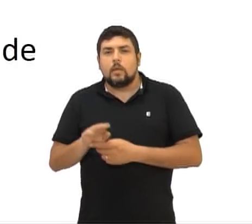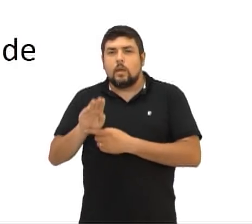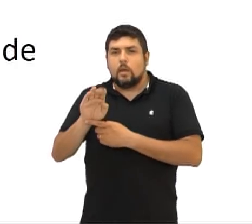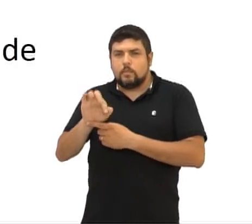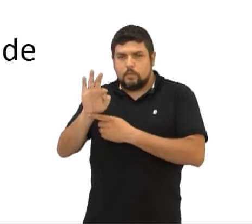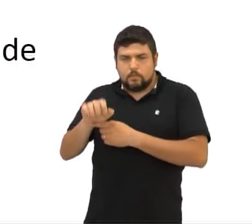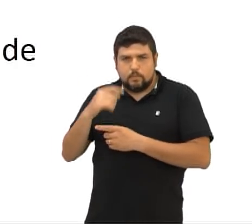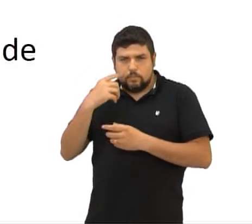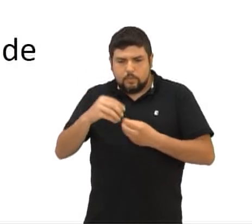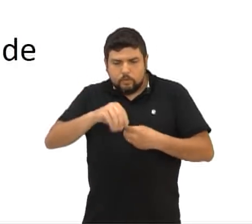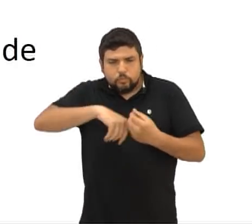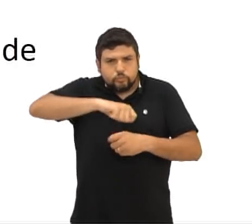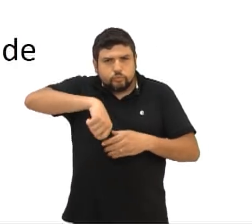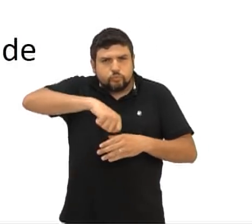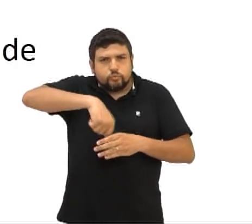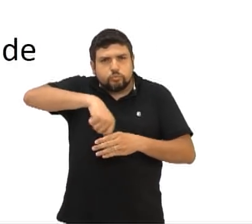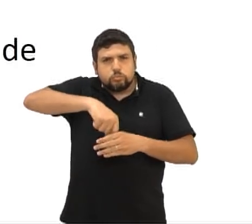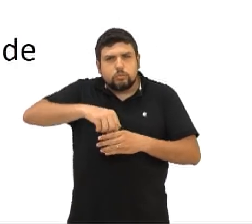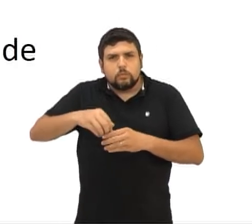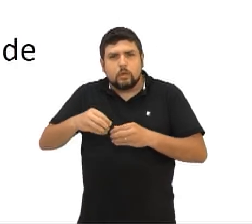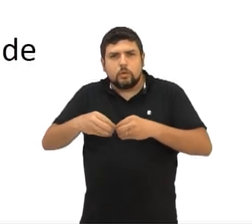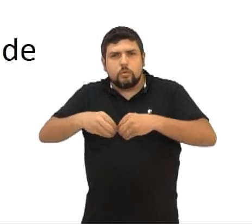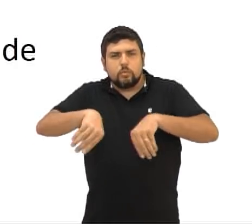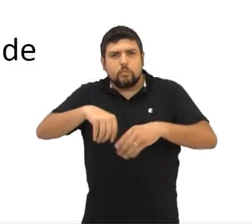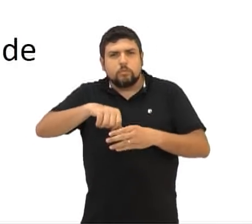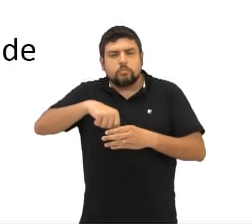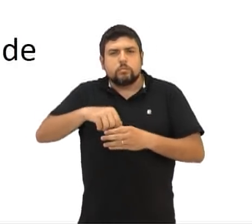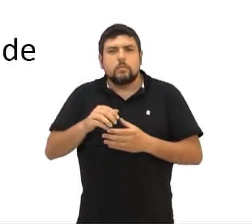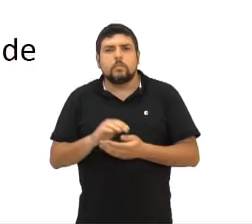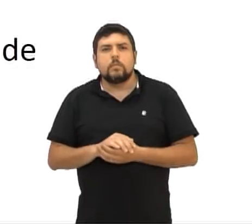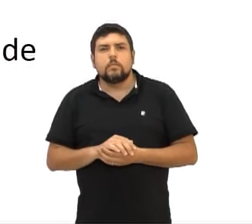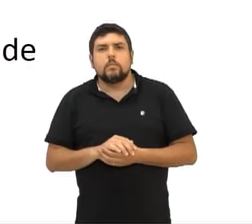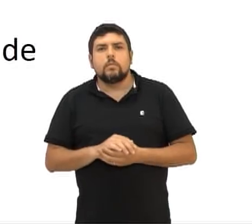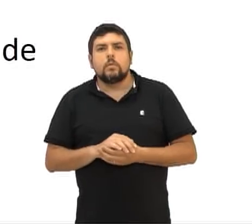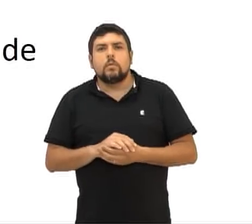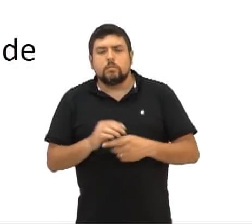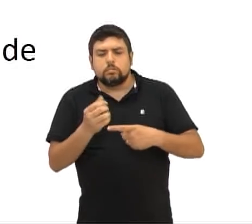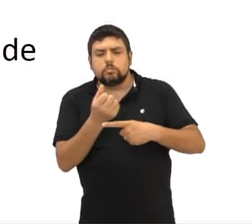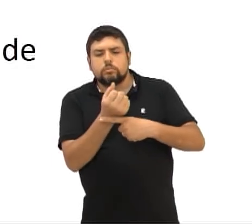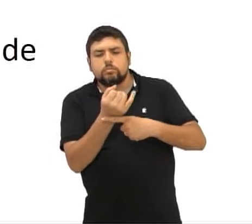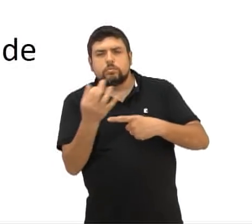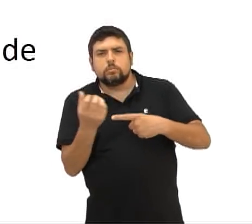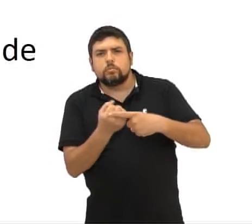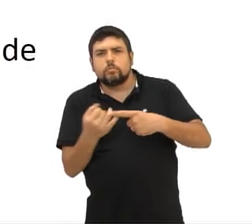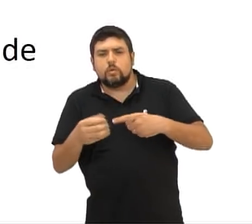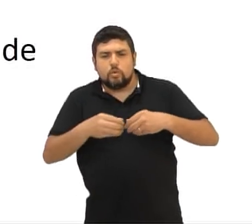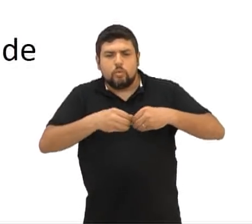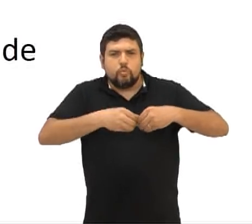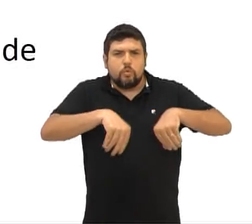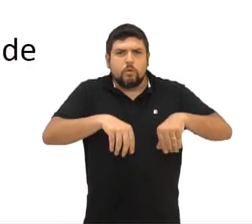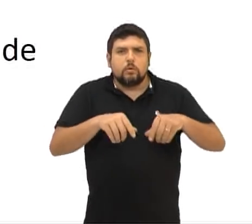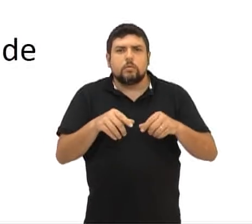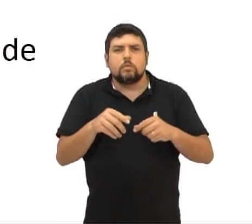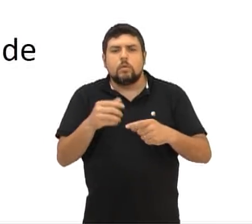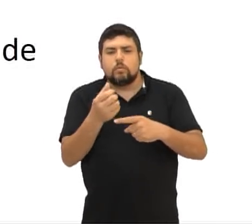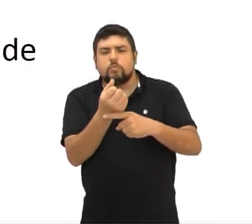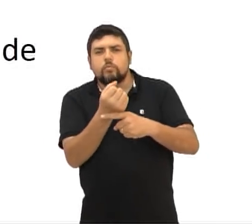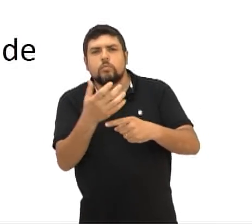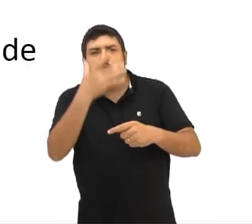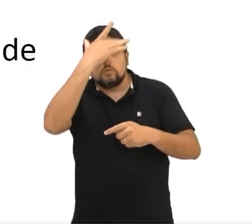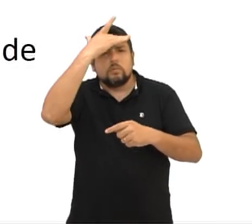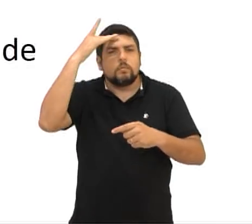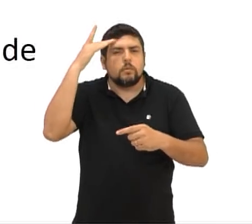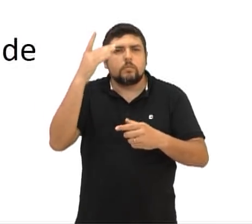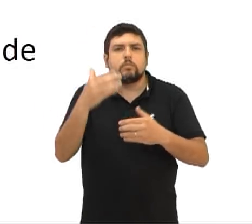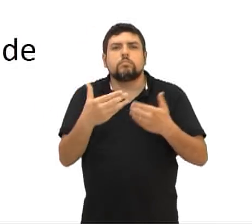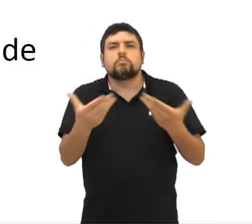a omelete, qual foi a razão entre o número de ovos e o número de pessoas?